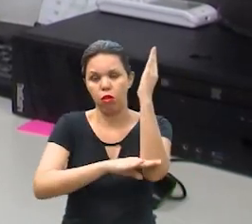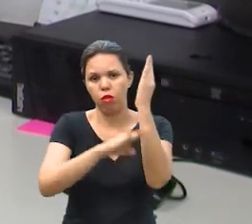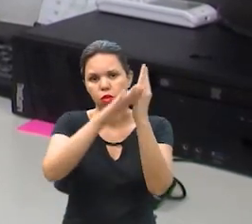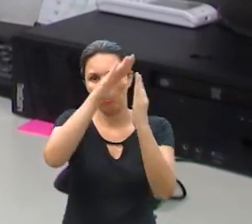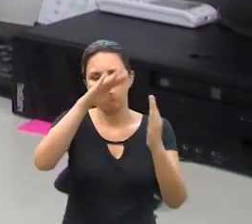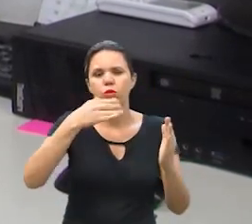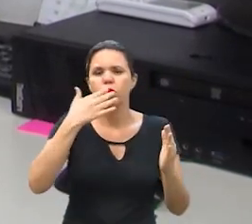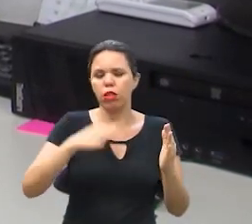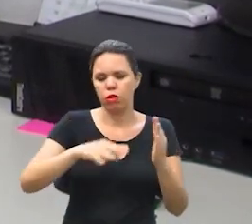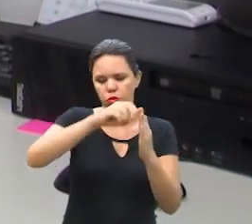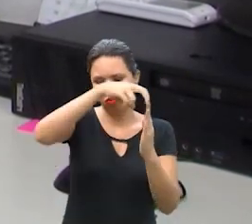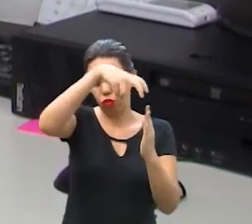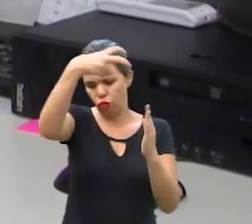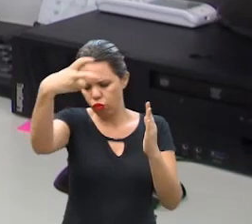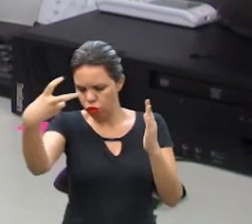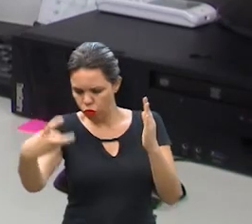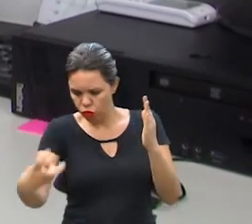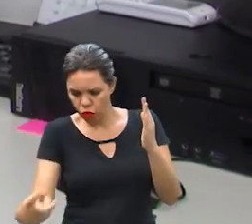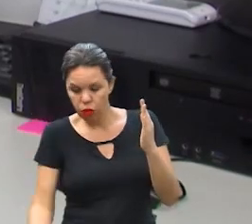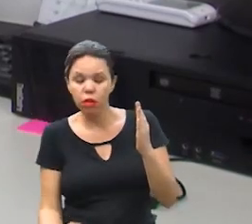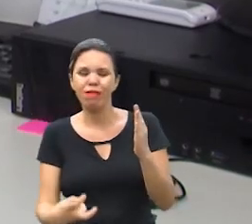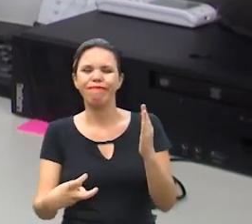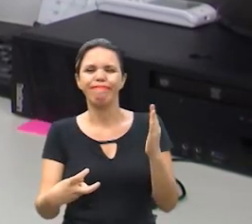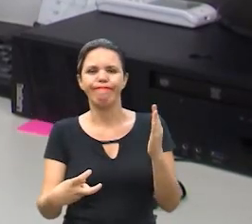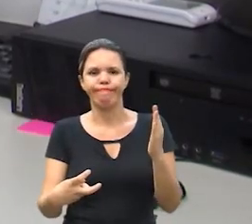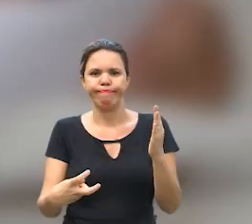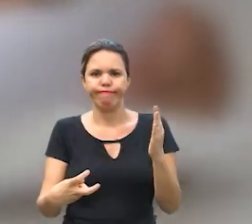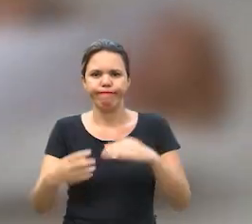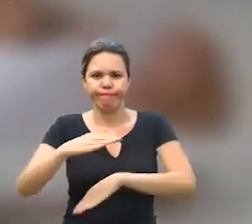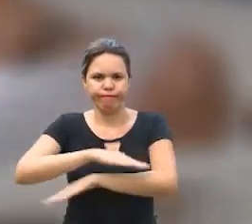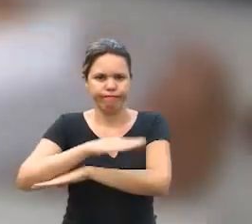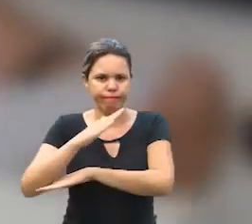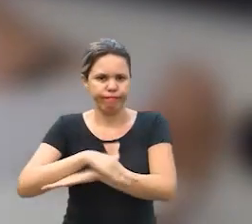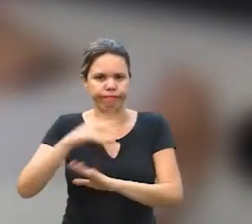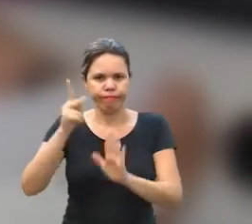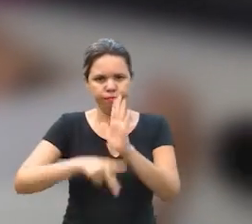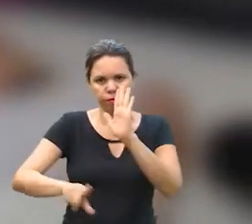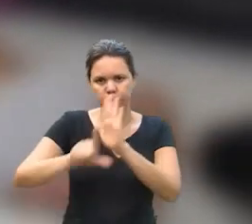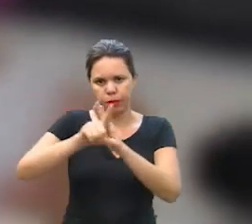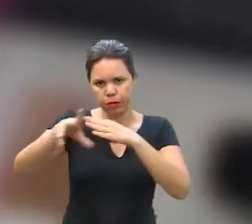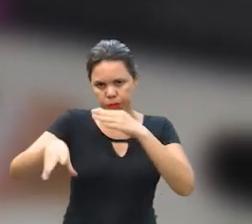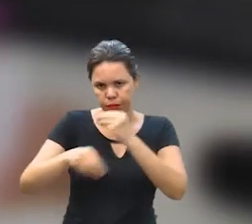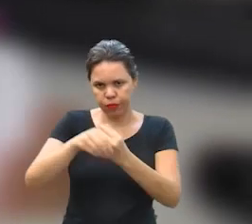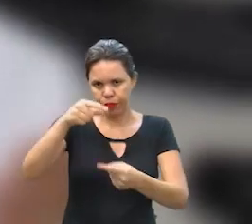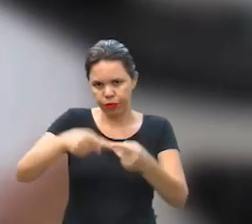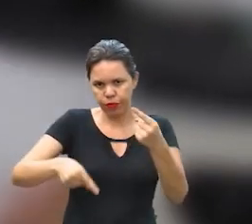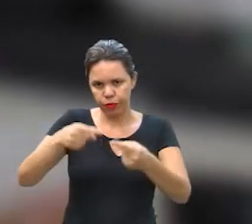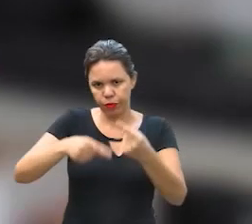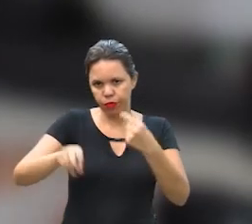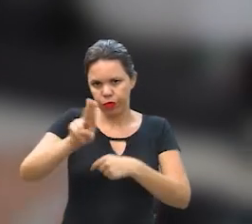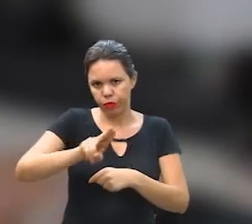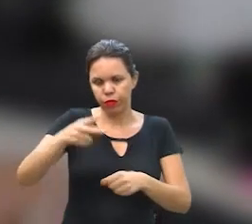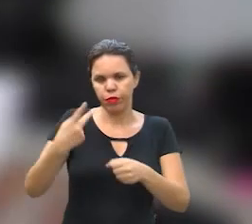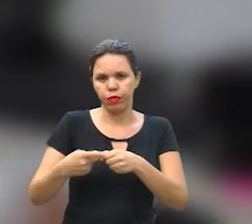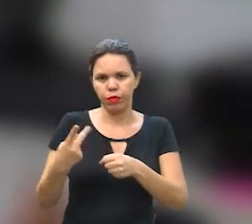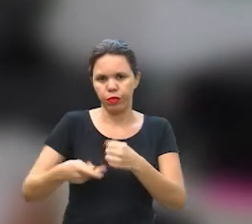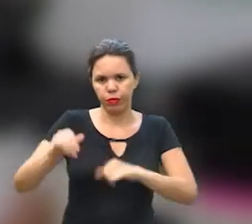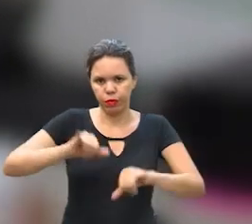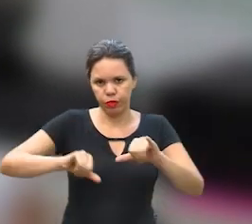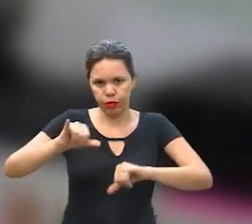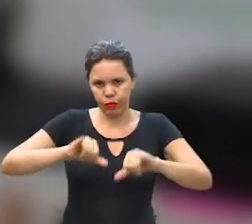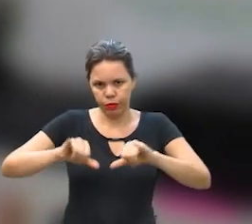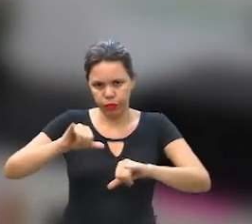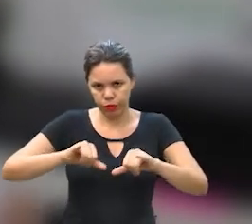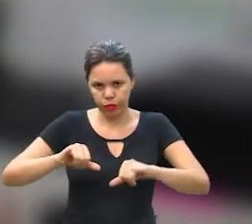que arremessou essa criança para fora, que caiu, foi arremessada pela janela. O projeto de lei complementar proíbe a utilização de produtos